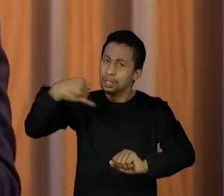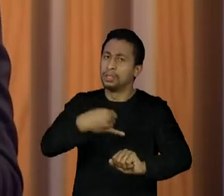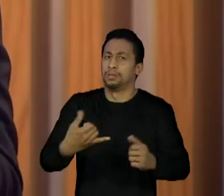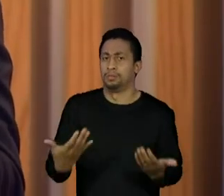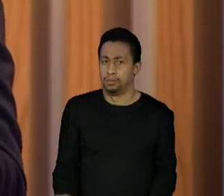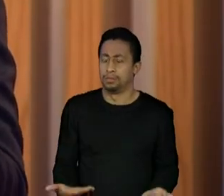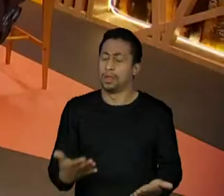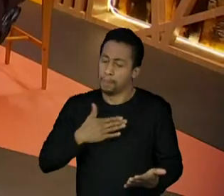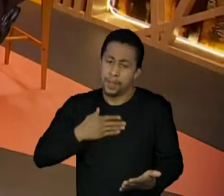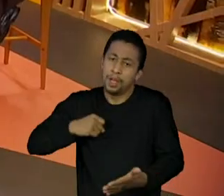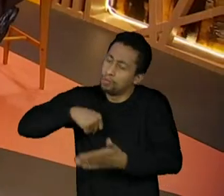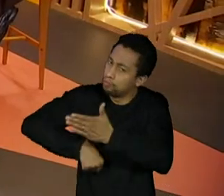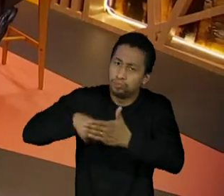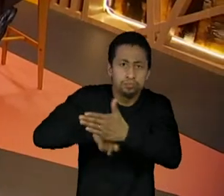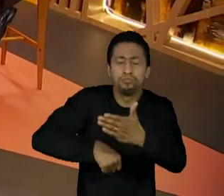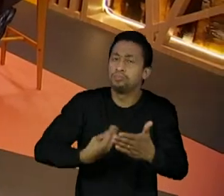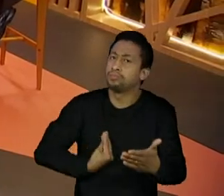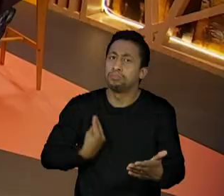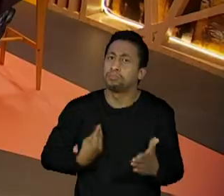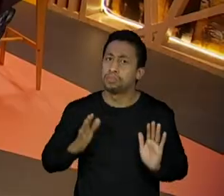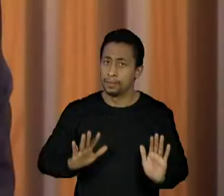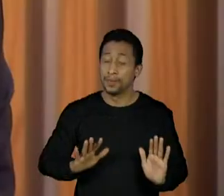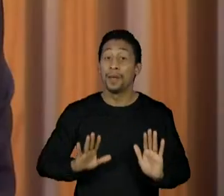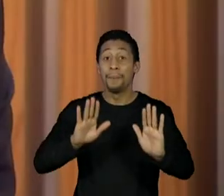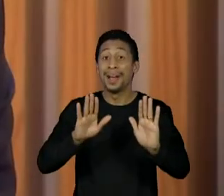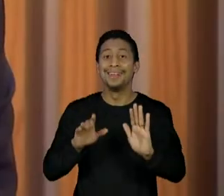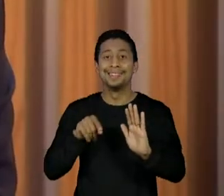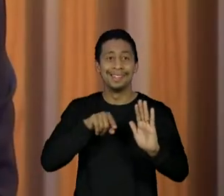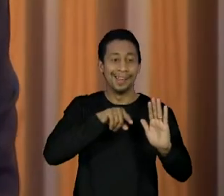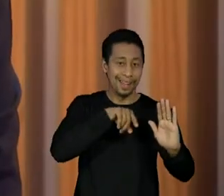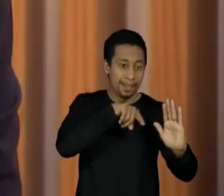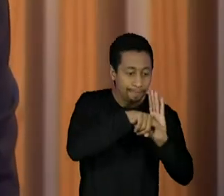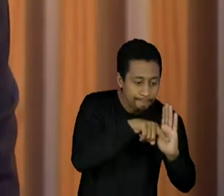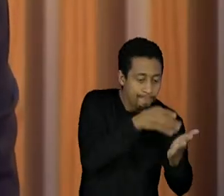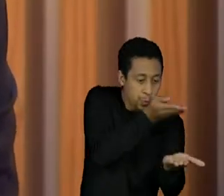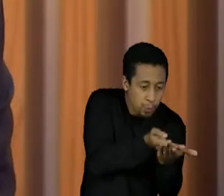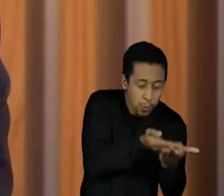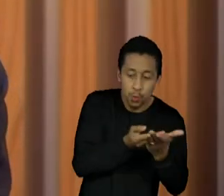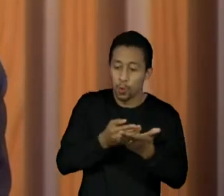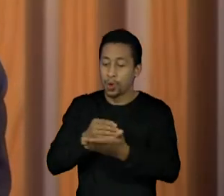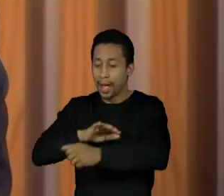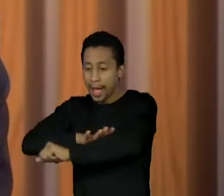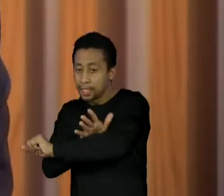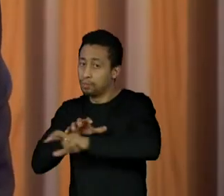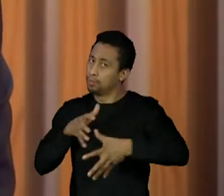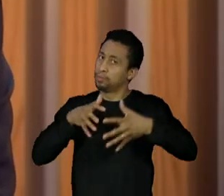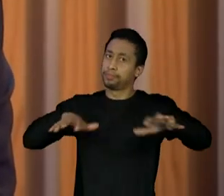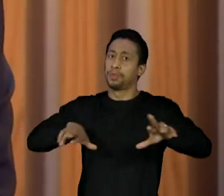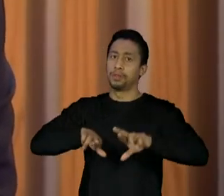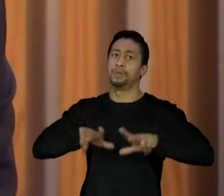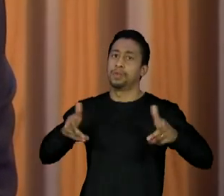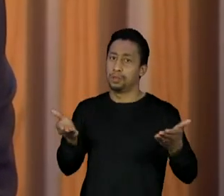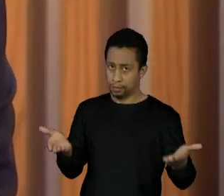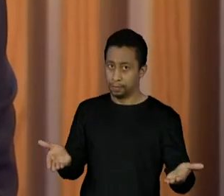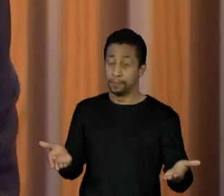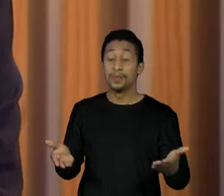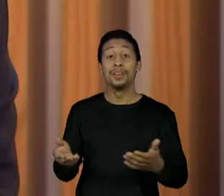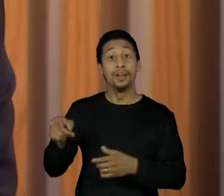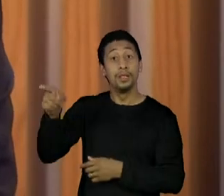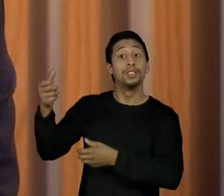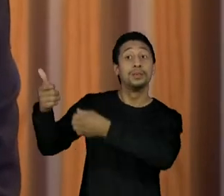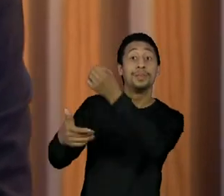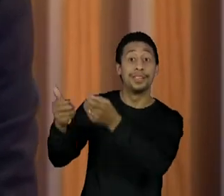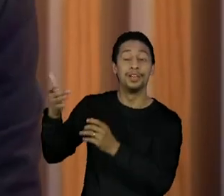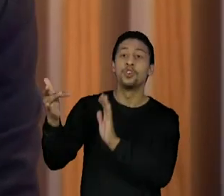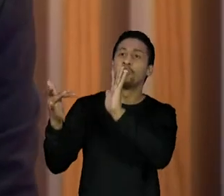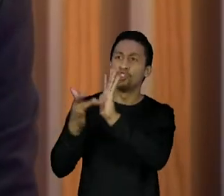vida. Mas também não podemos atribuir tudo a racismo. E eu só tenho um receio daquela fala que foi dita ali, que falaram assim, não,